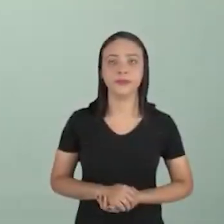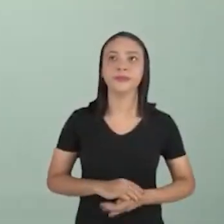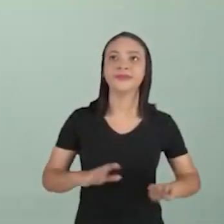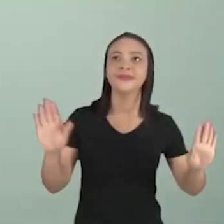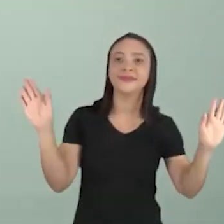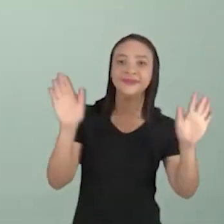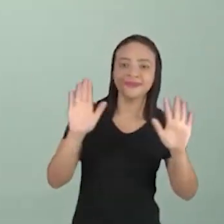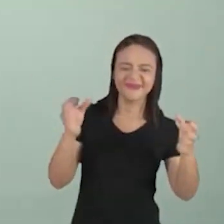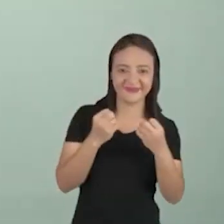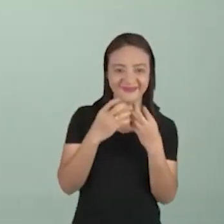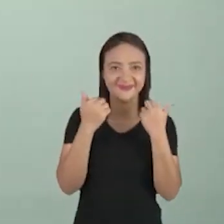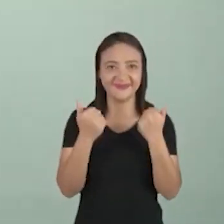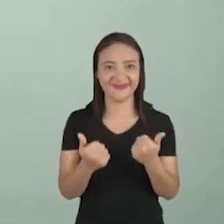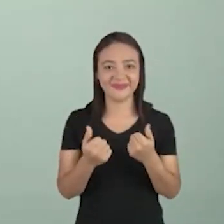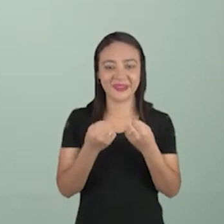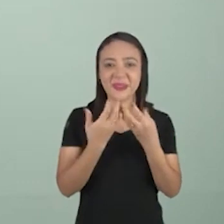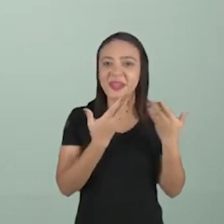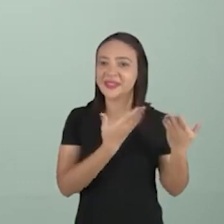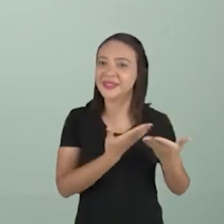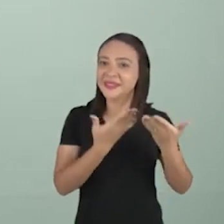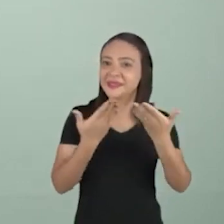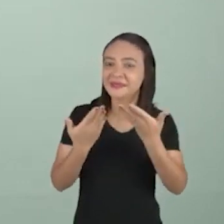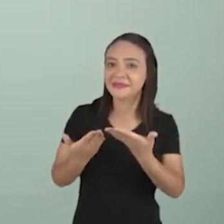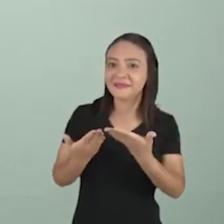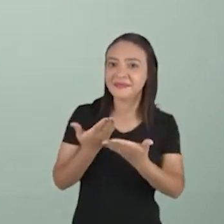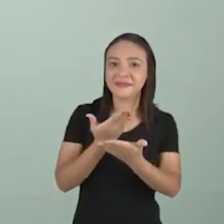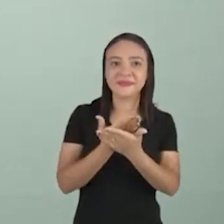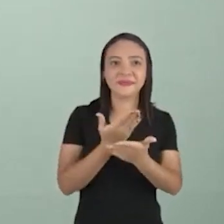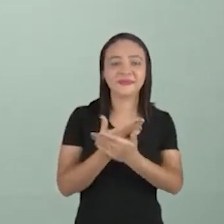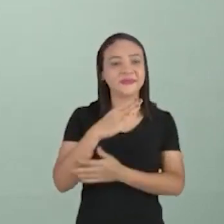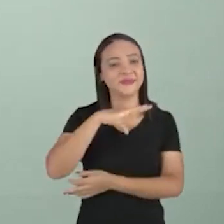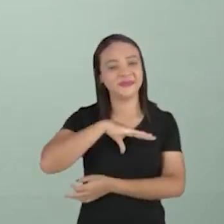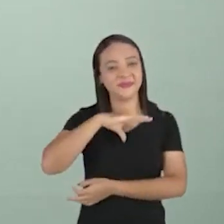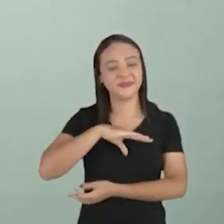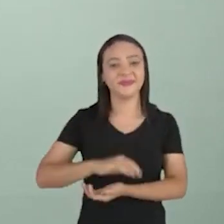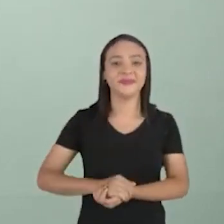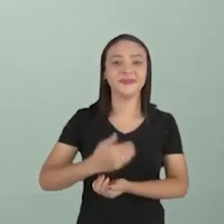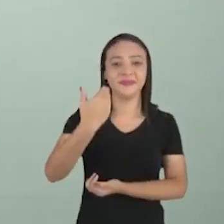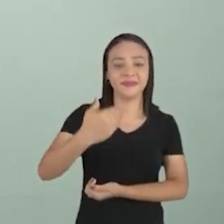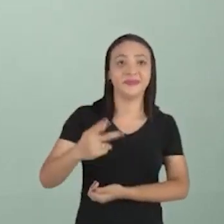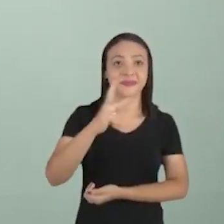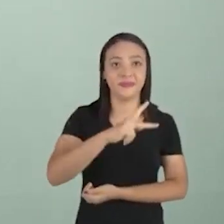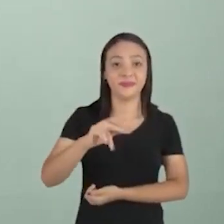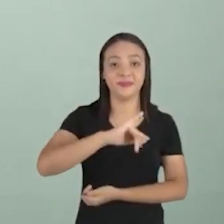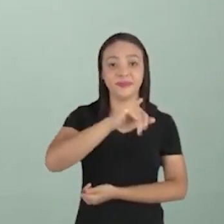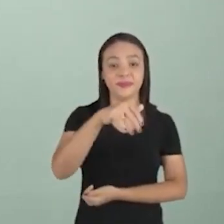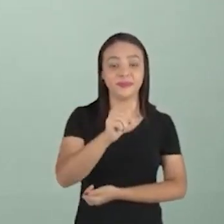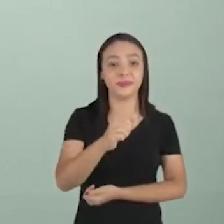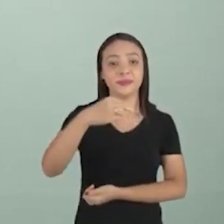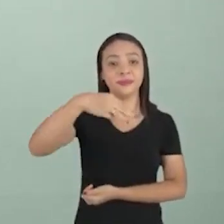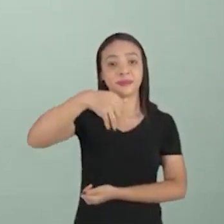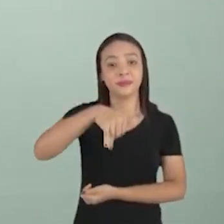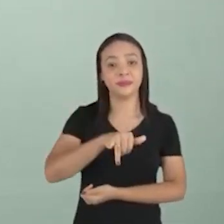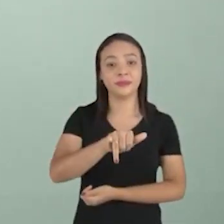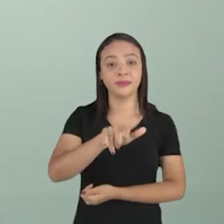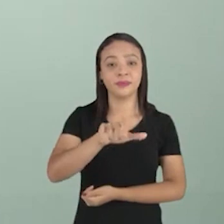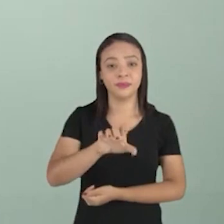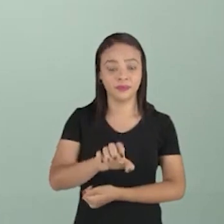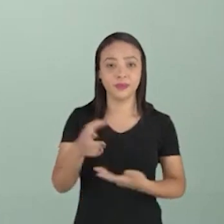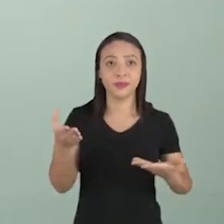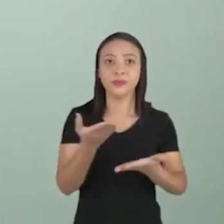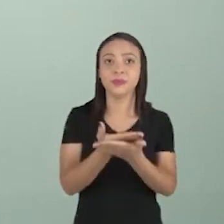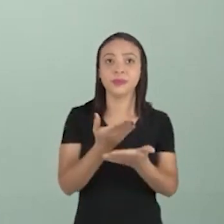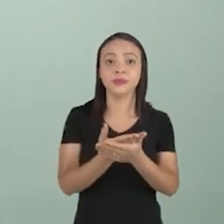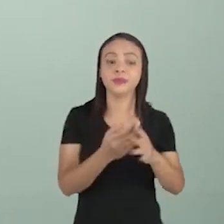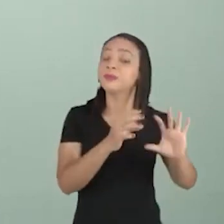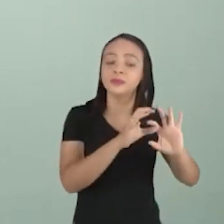Olá, galerinha, tudo bem? Sejam todos bem-vindos à aula de Língua Portuguesa. Eu sou a professora Jamile Fontinelli e o nosso assunto de hoje